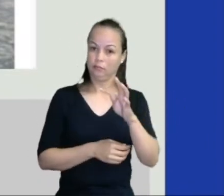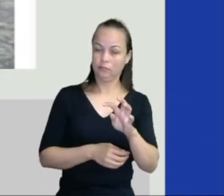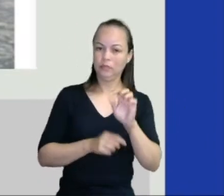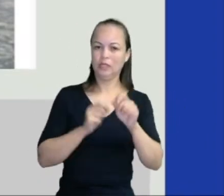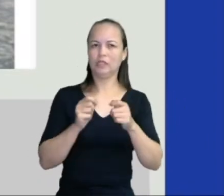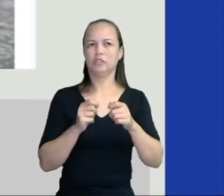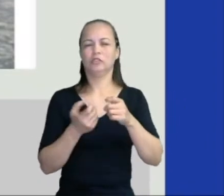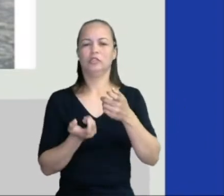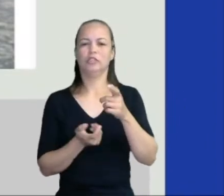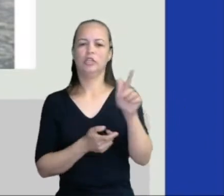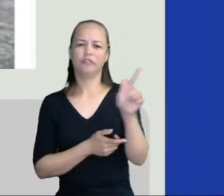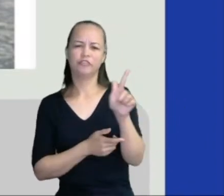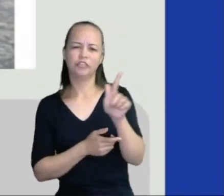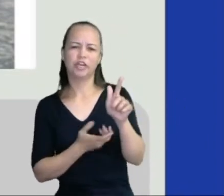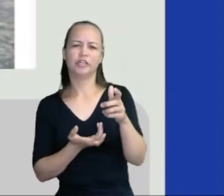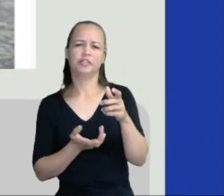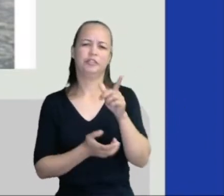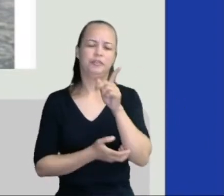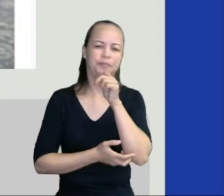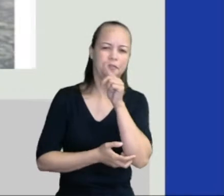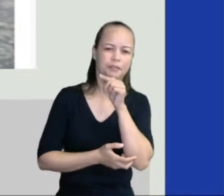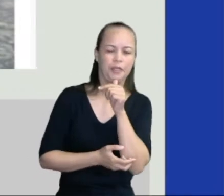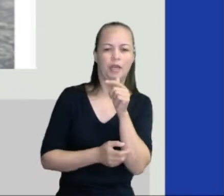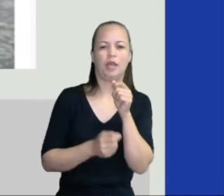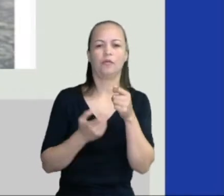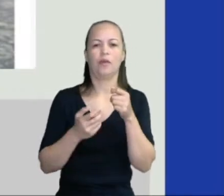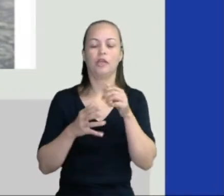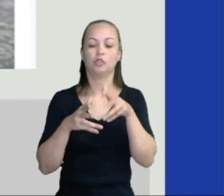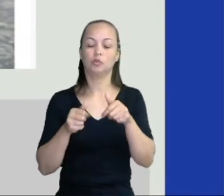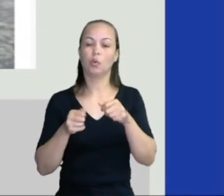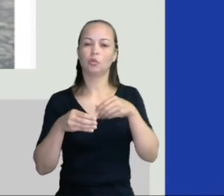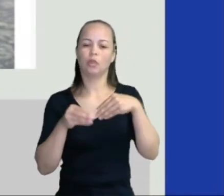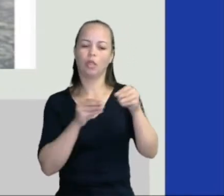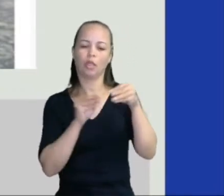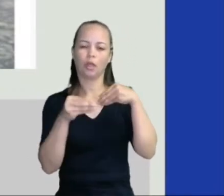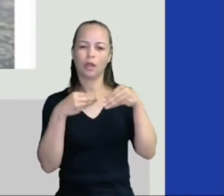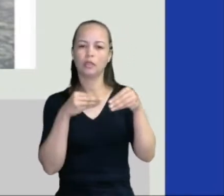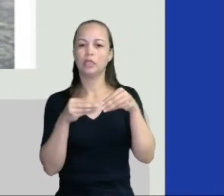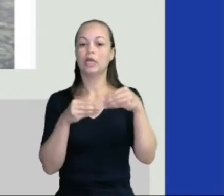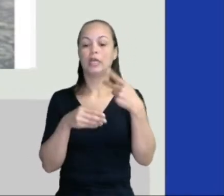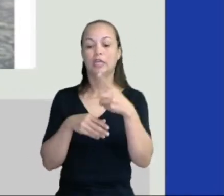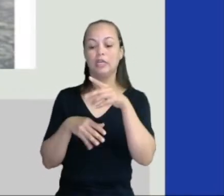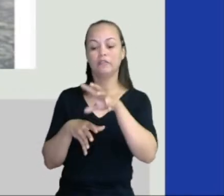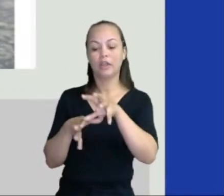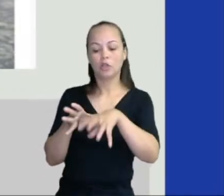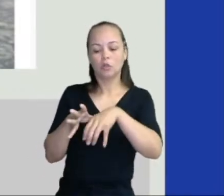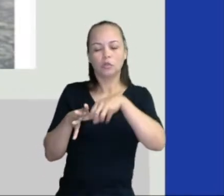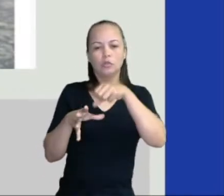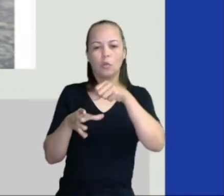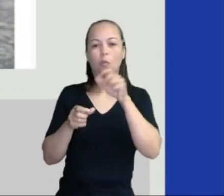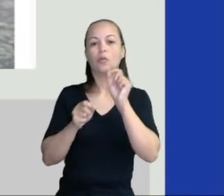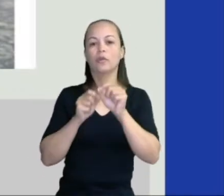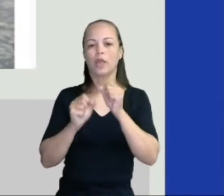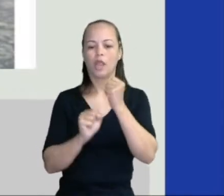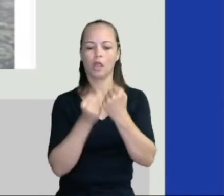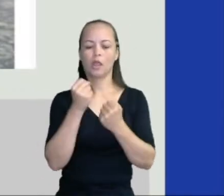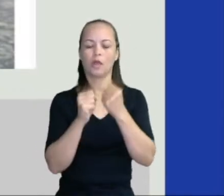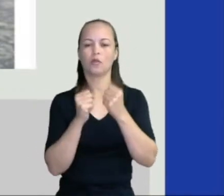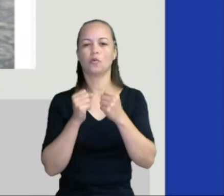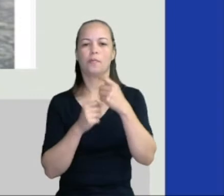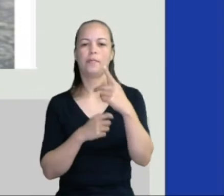de água, essas garrafinhas, todo e qualquer plástico, ele vem do petróleo. Exatamente,